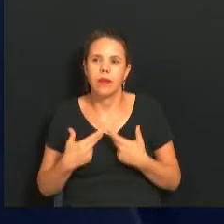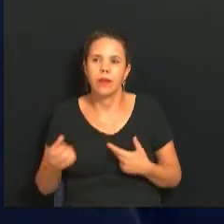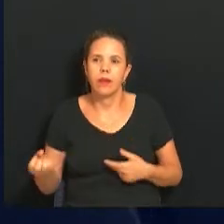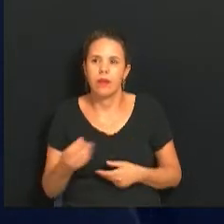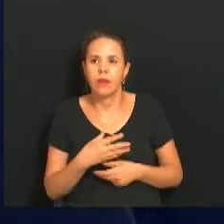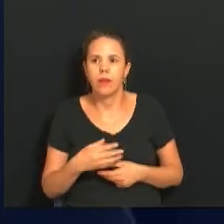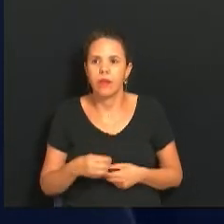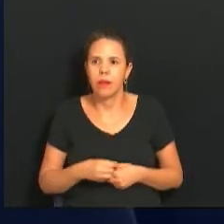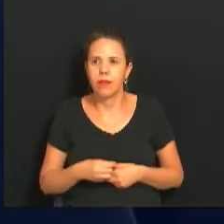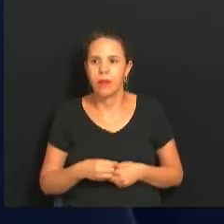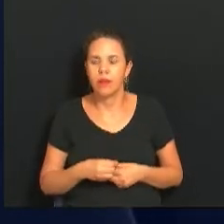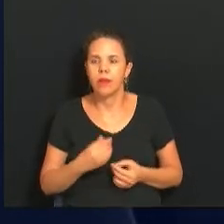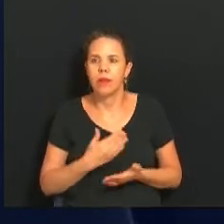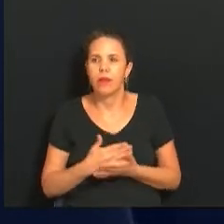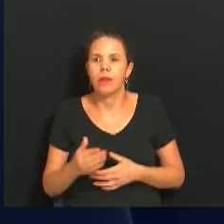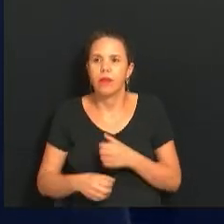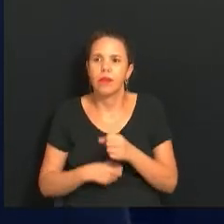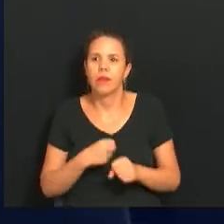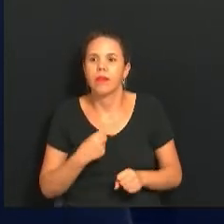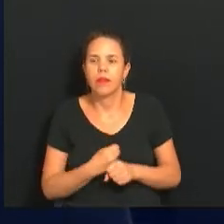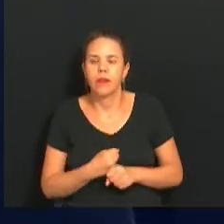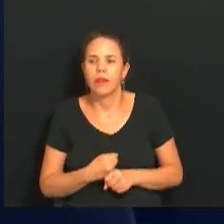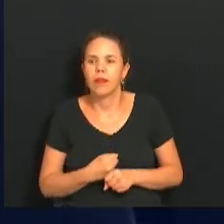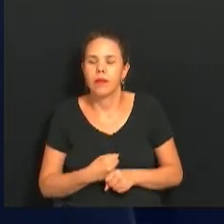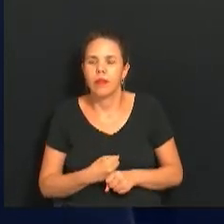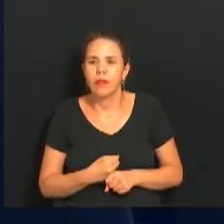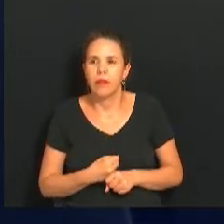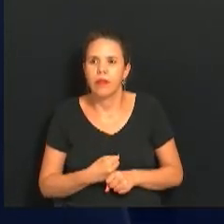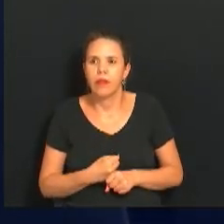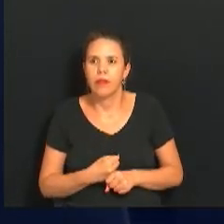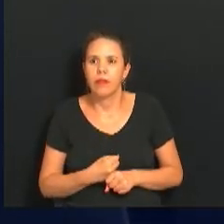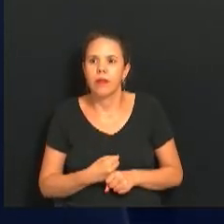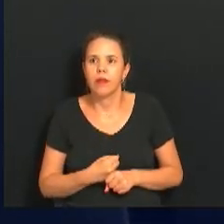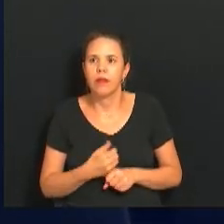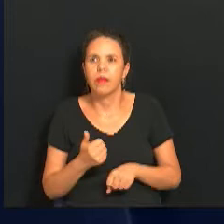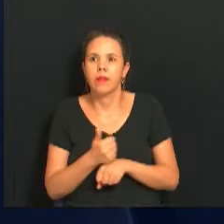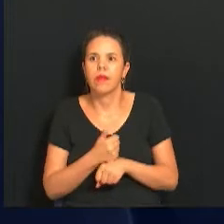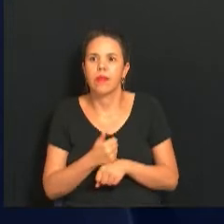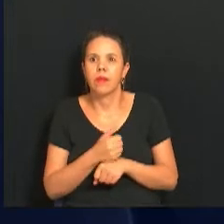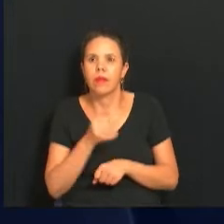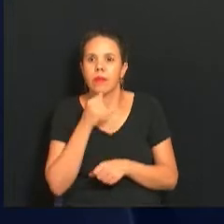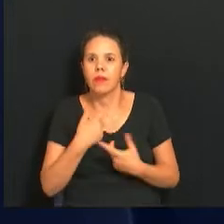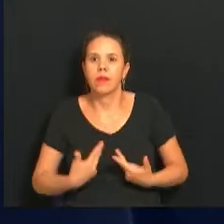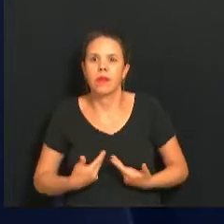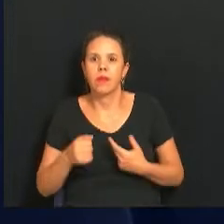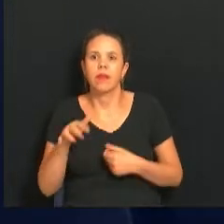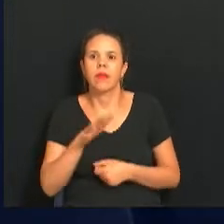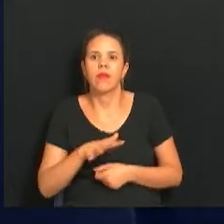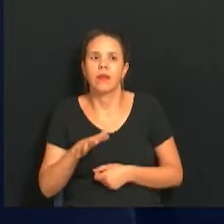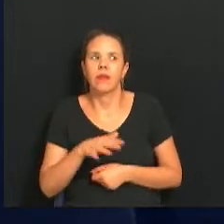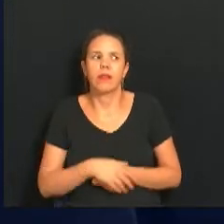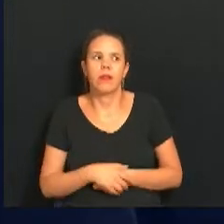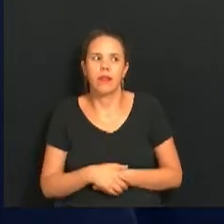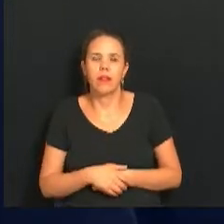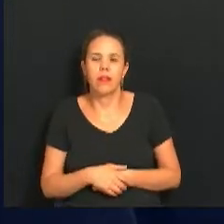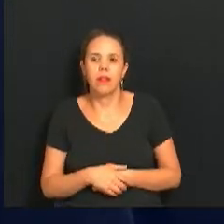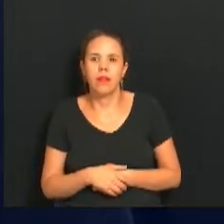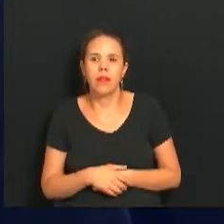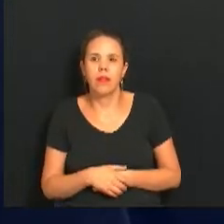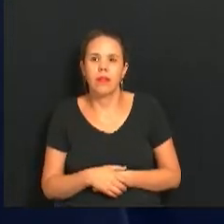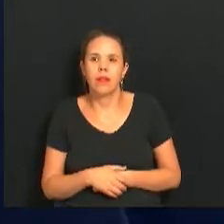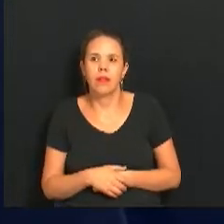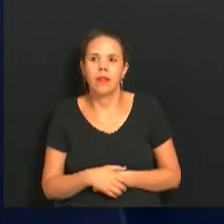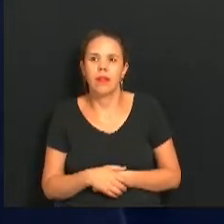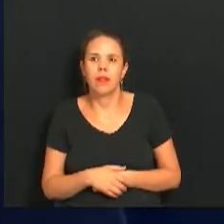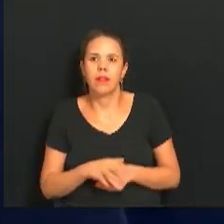A princípio vai começar esse ano, né? Uma subespecialidade dentro da cirurgia geral, direcionada justamente a tratamento de doenças